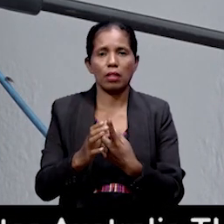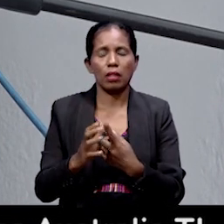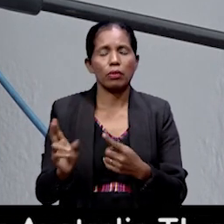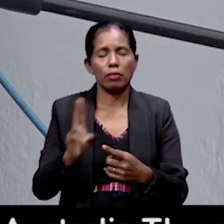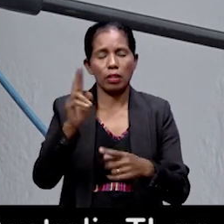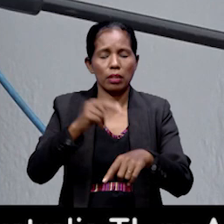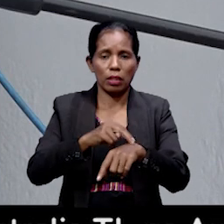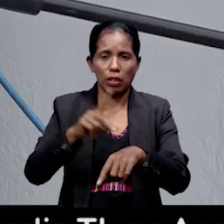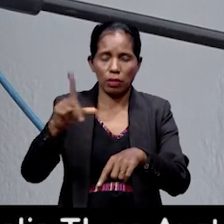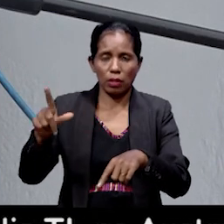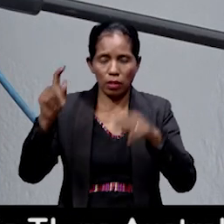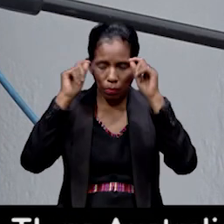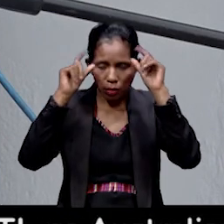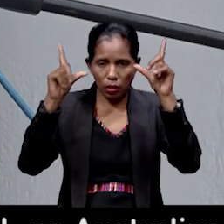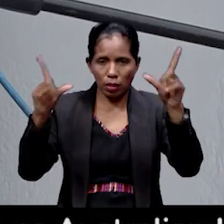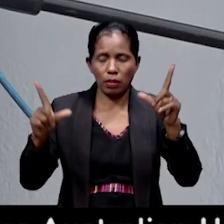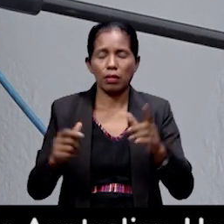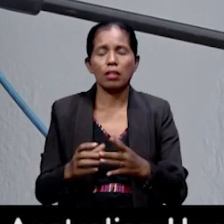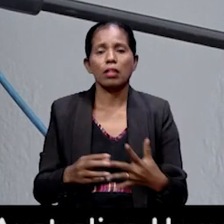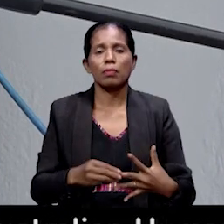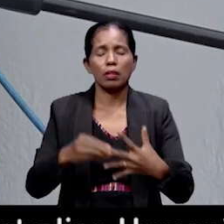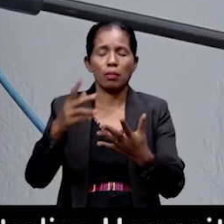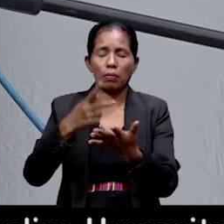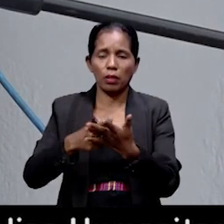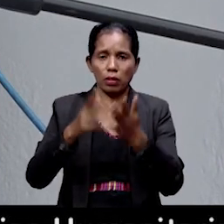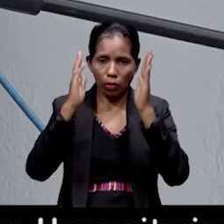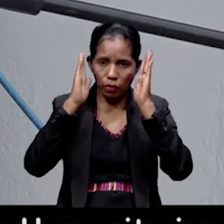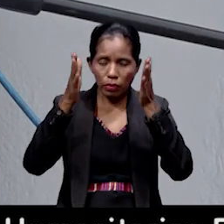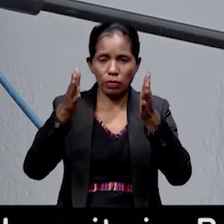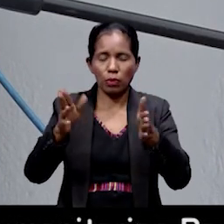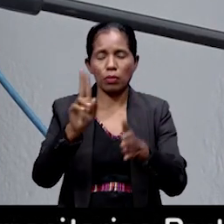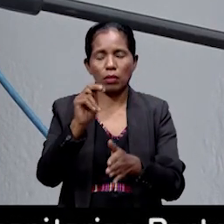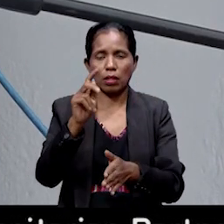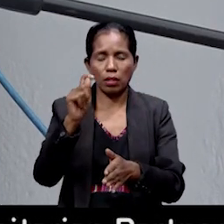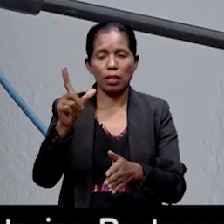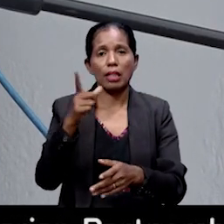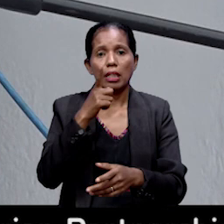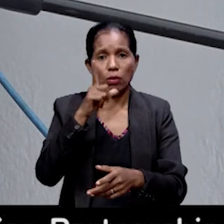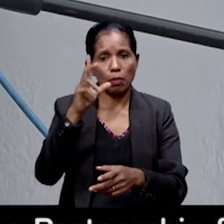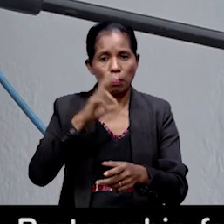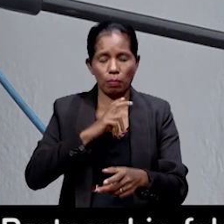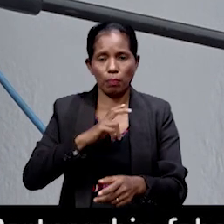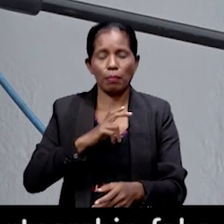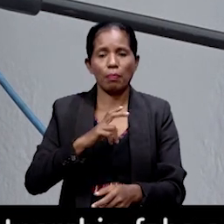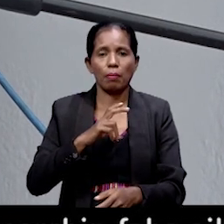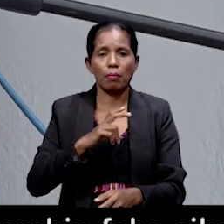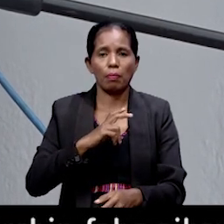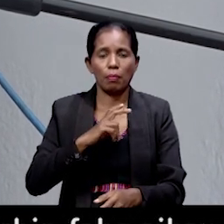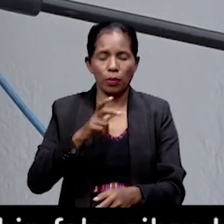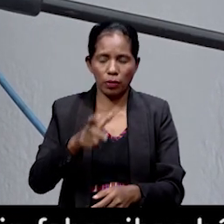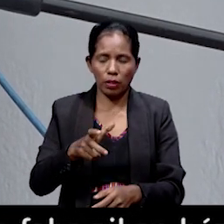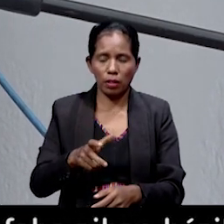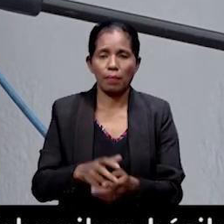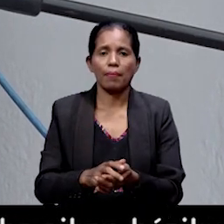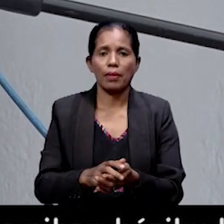Nacional Timor-Leste, em especial o Projeto Foco NTL e o Centro de Língua Portuguesa, a Escola Portuguesa de